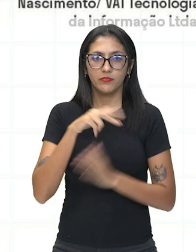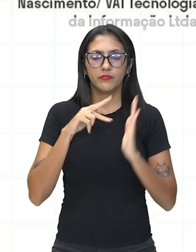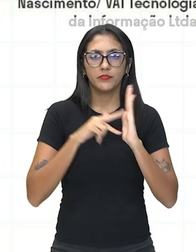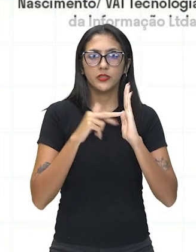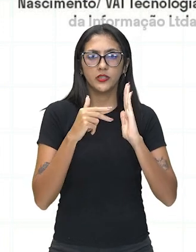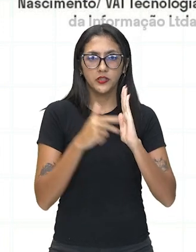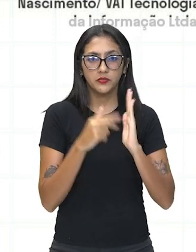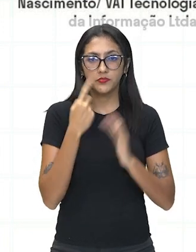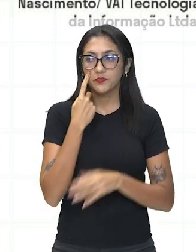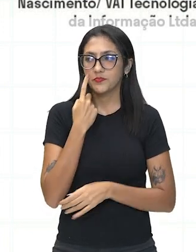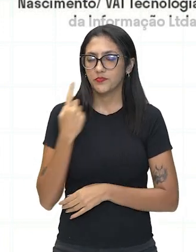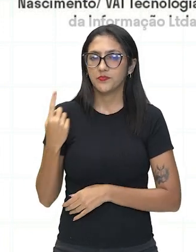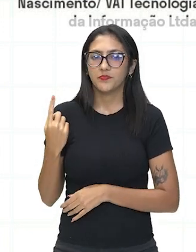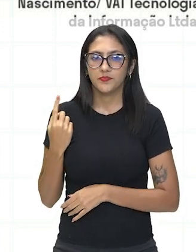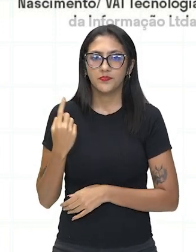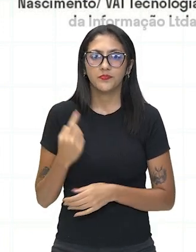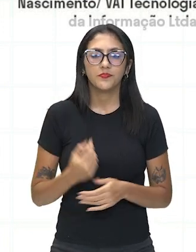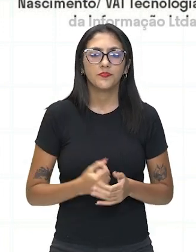When